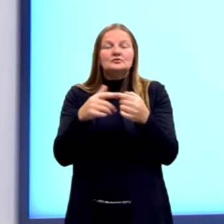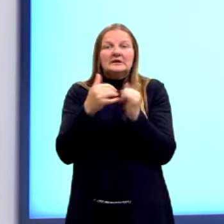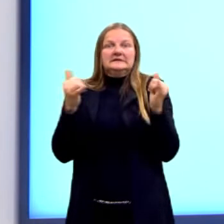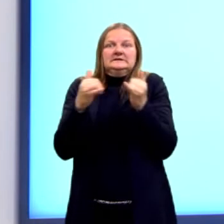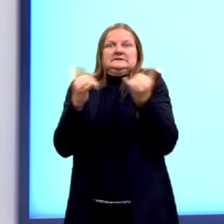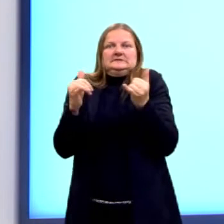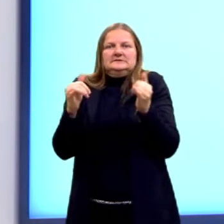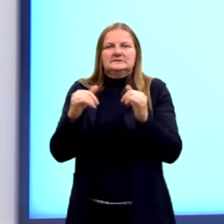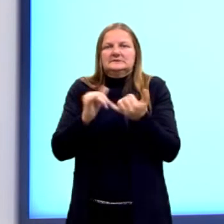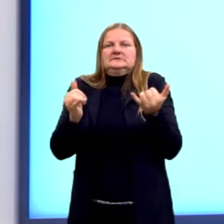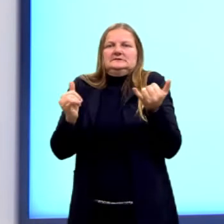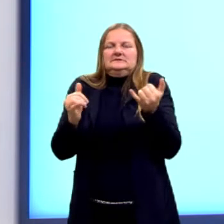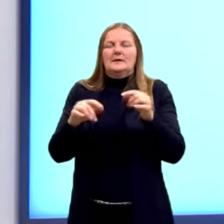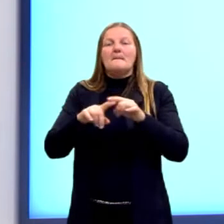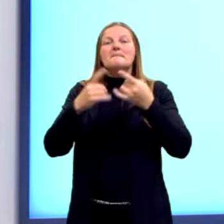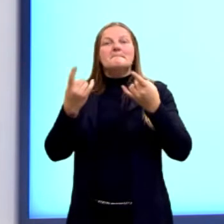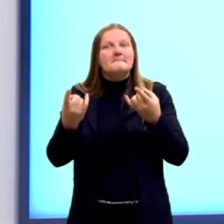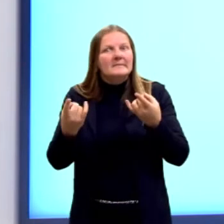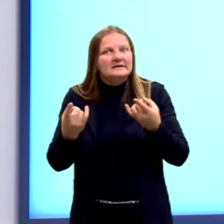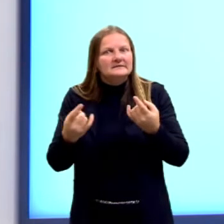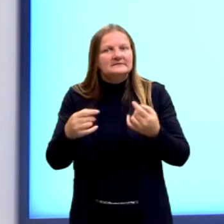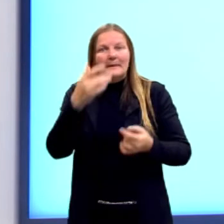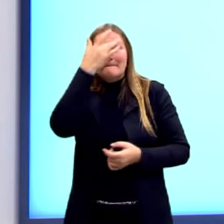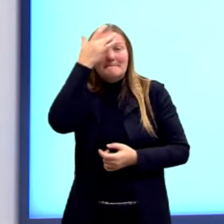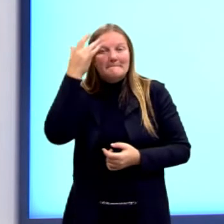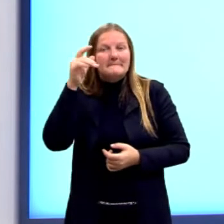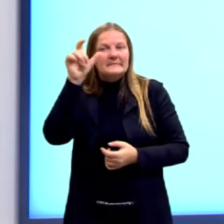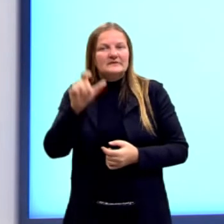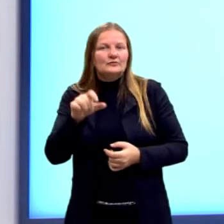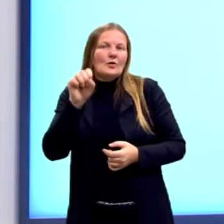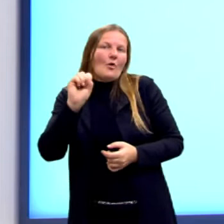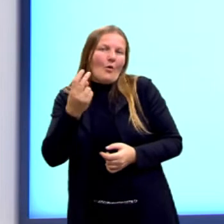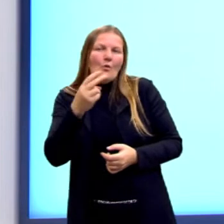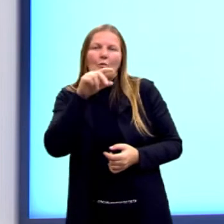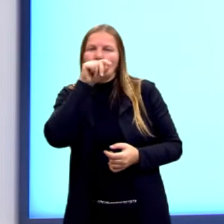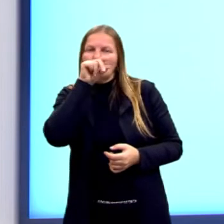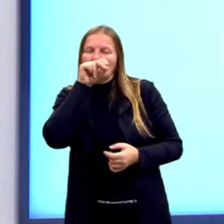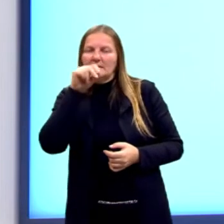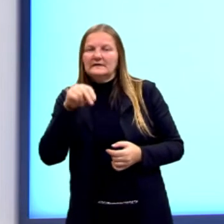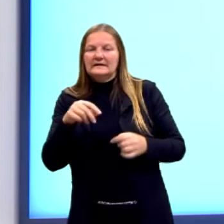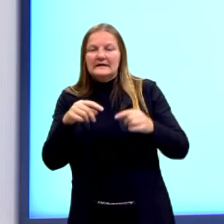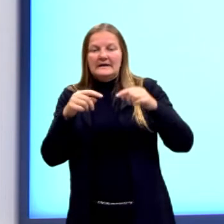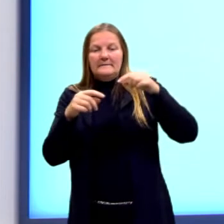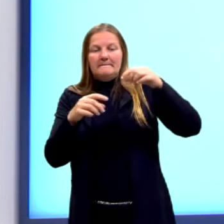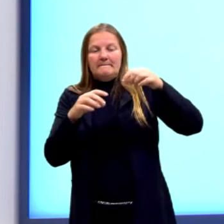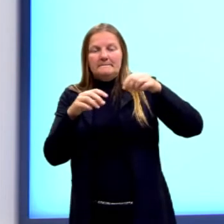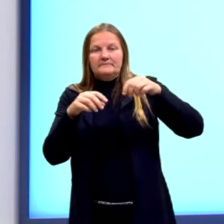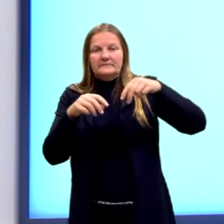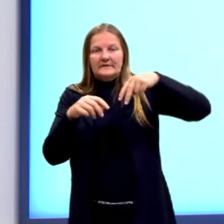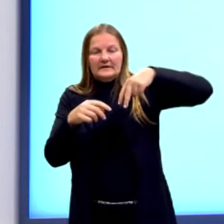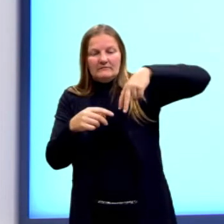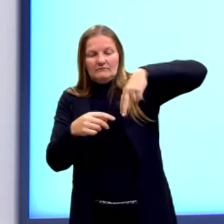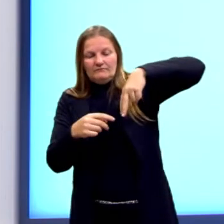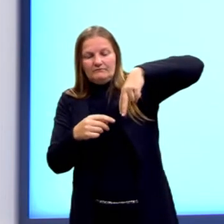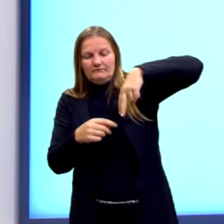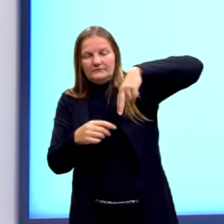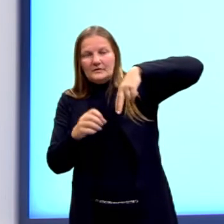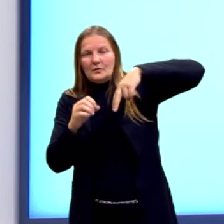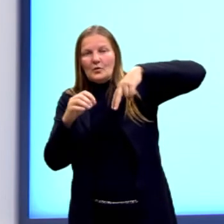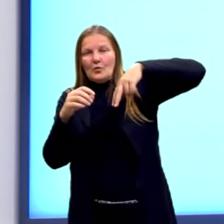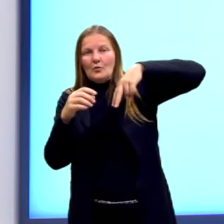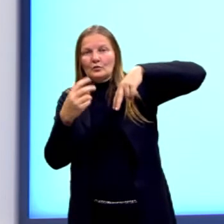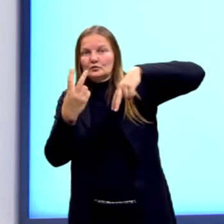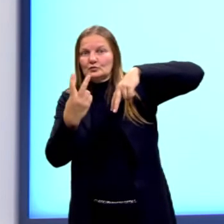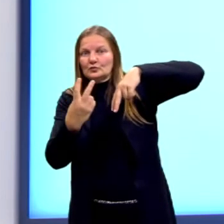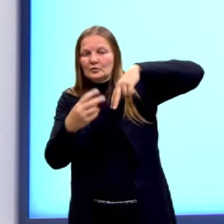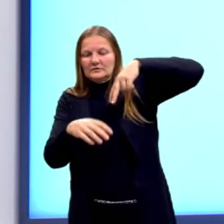choque o caso o indivíduo ou pássaro né encoste em outro fio ou